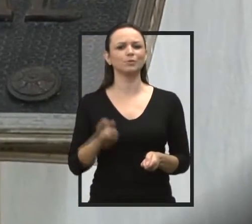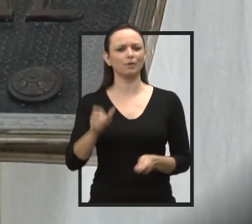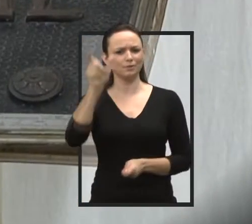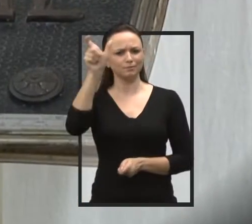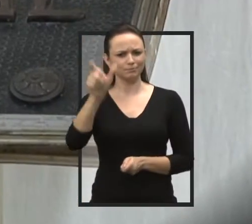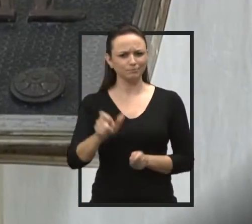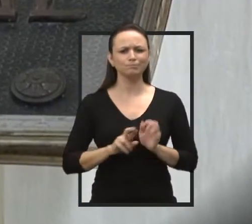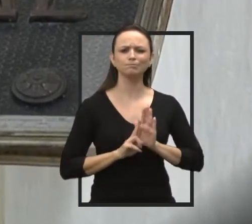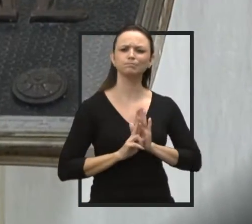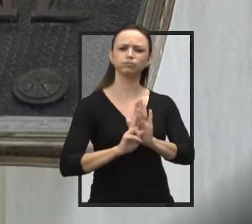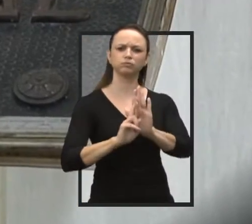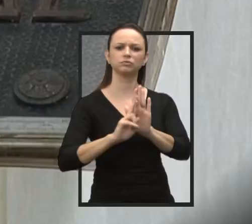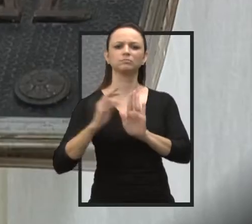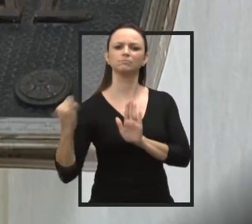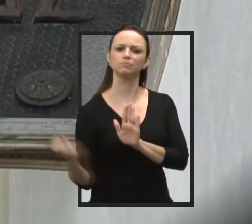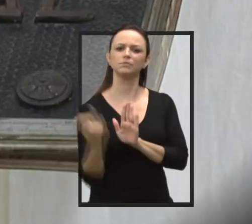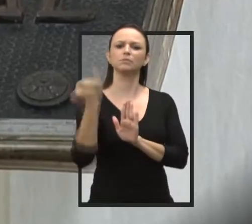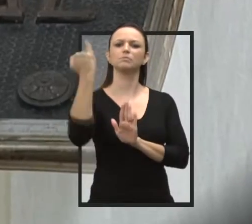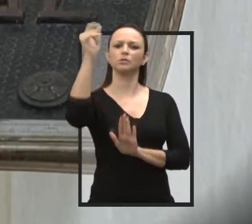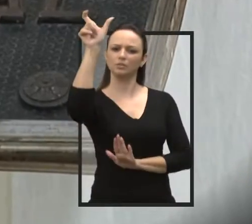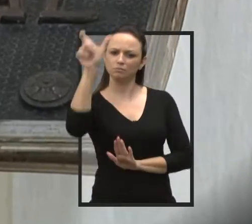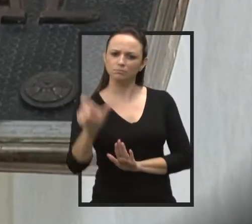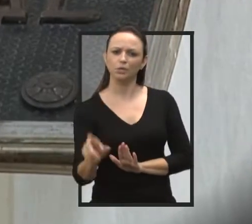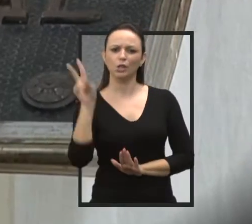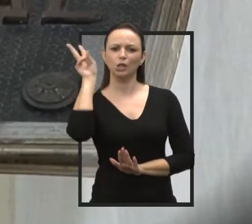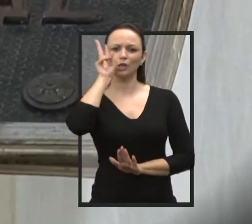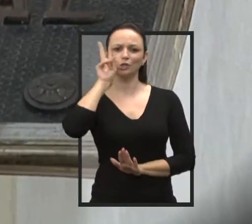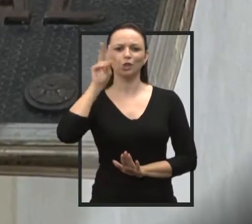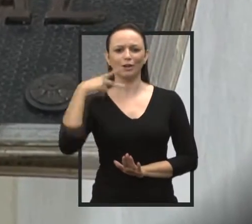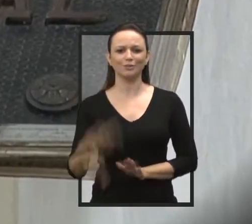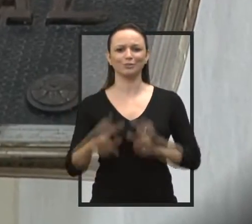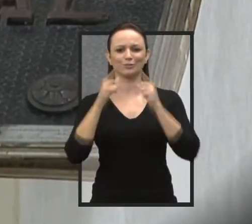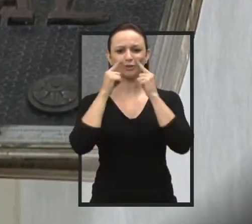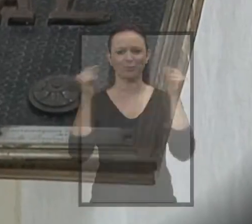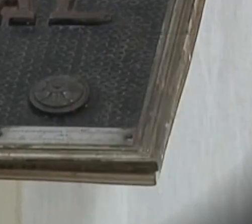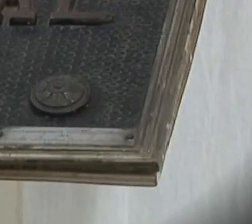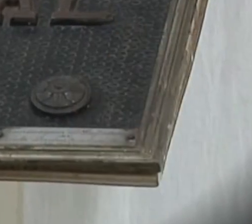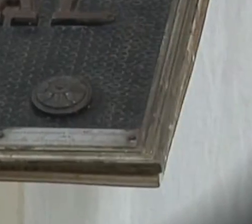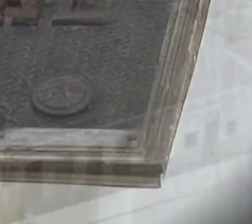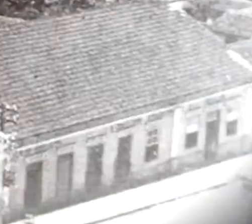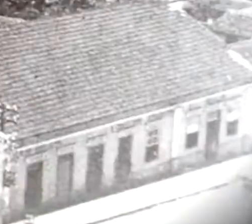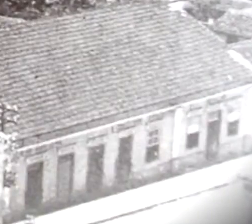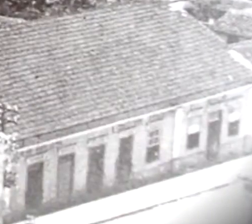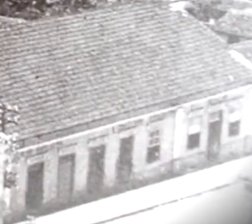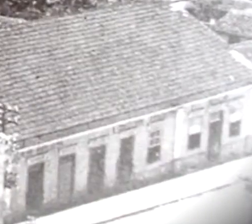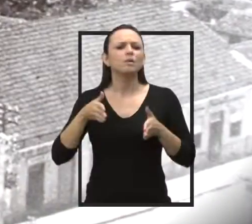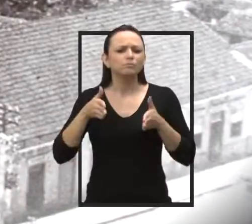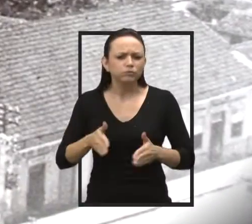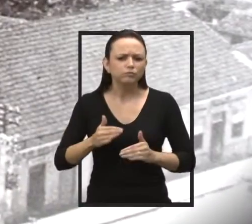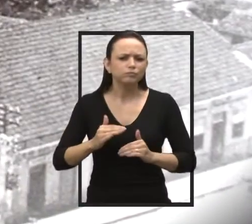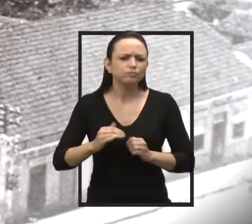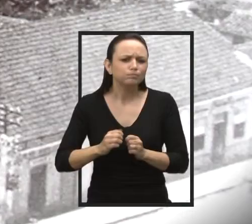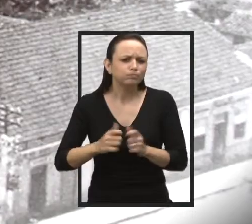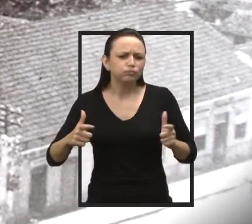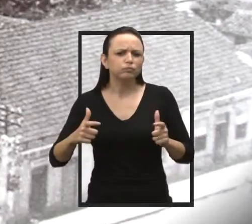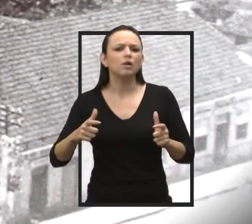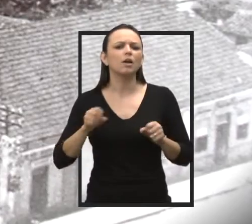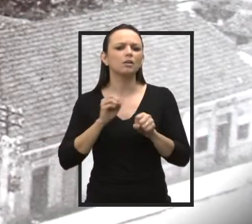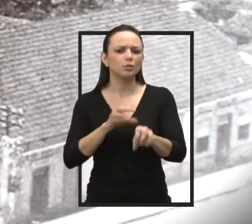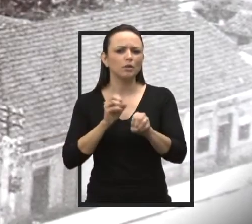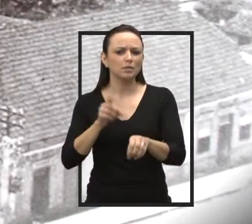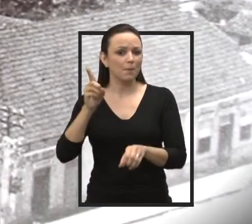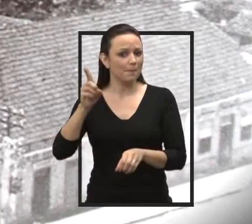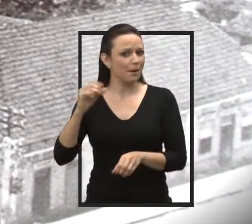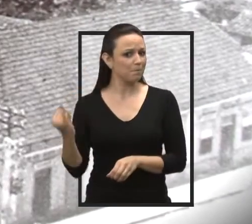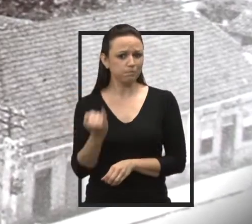um dos mais representativos e importantes personagens da história jauense. Fomentar a educação seria